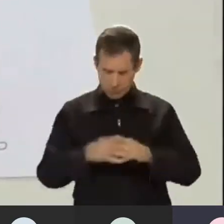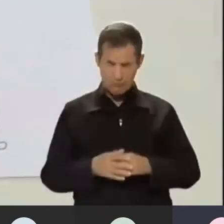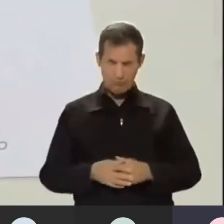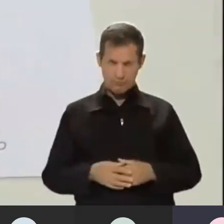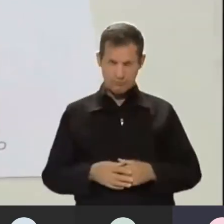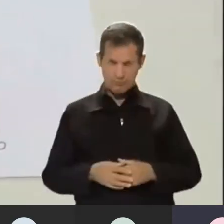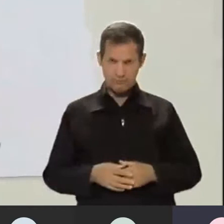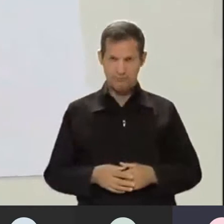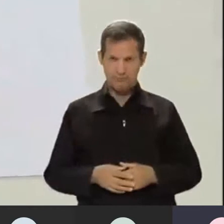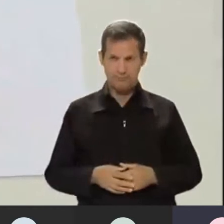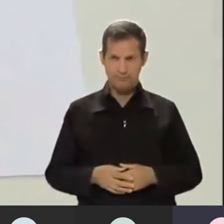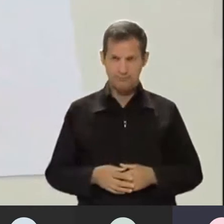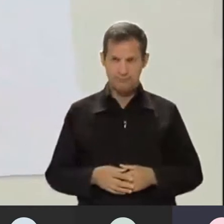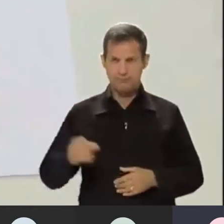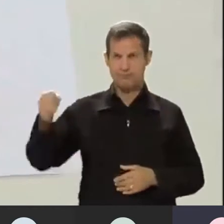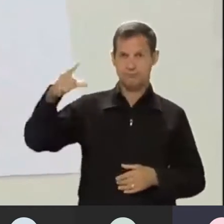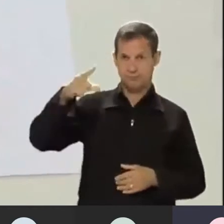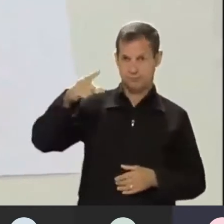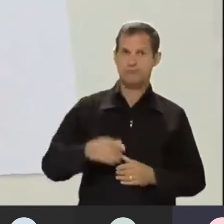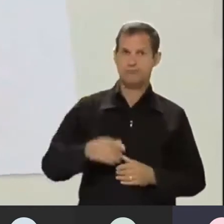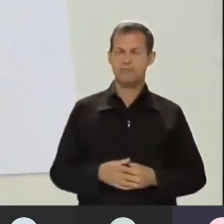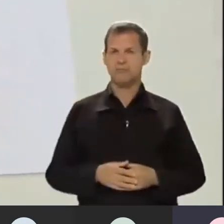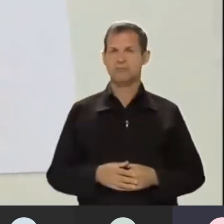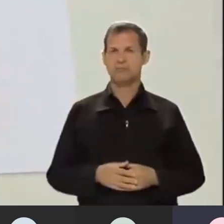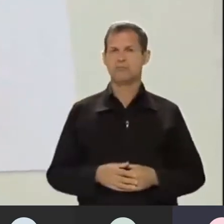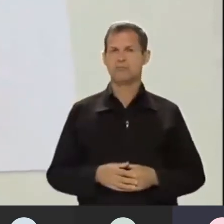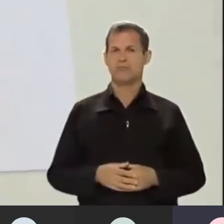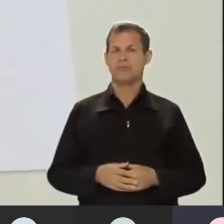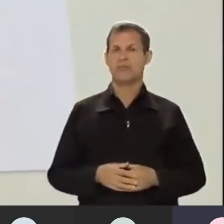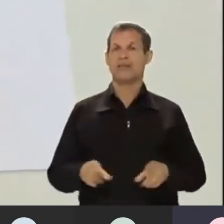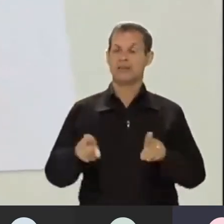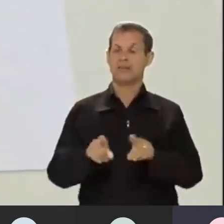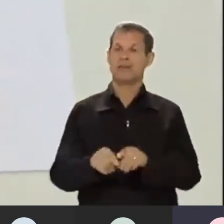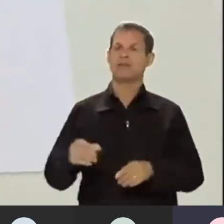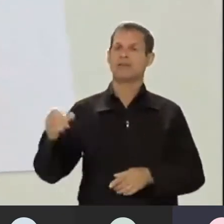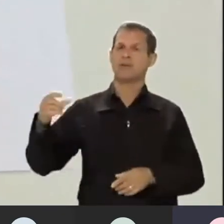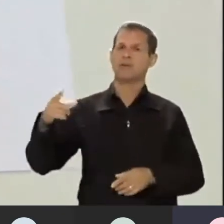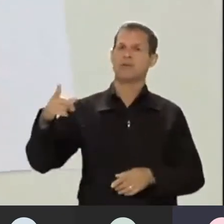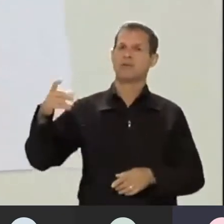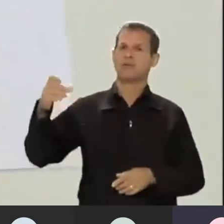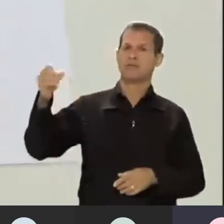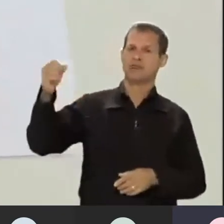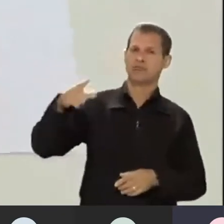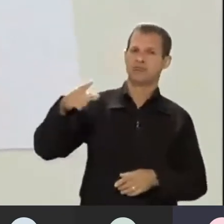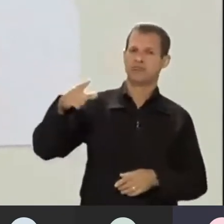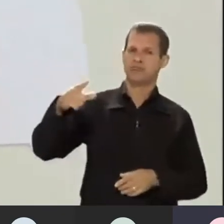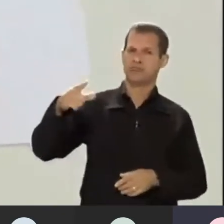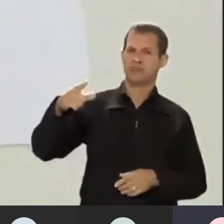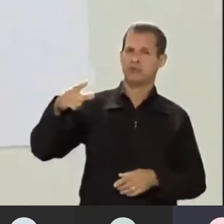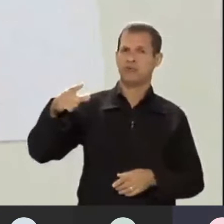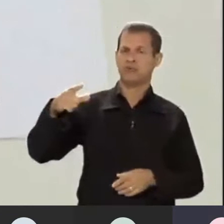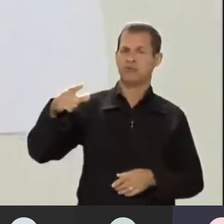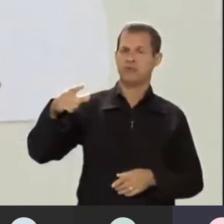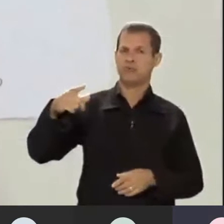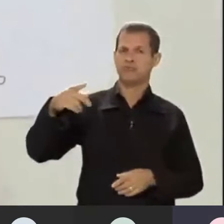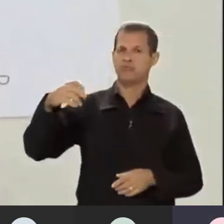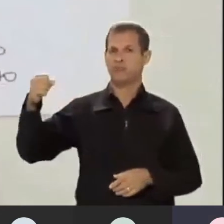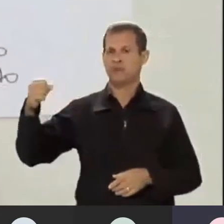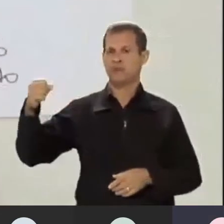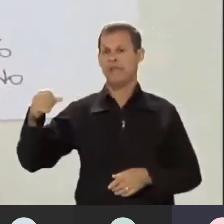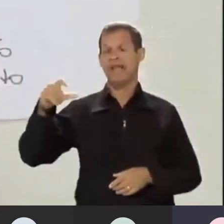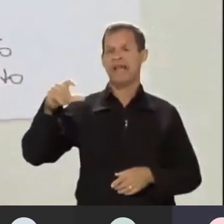imaginar que o sol vai nascer e vai se pôr nessa situação, tá?